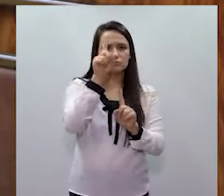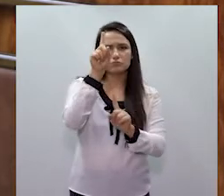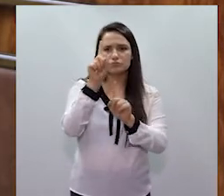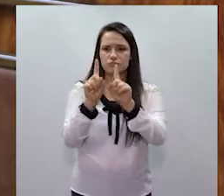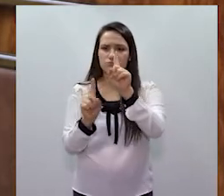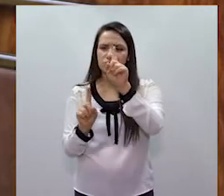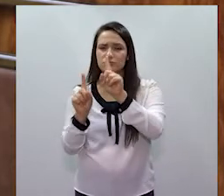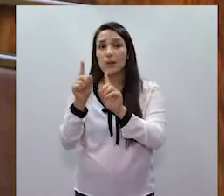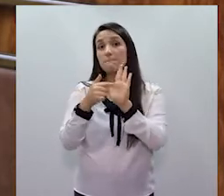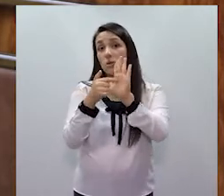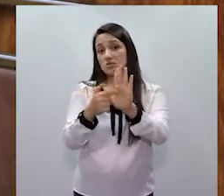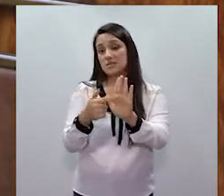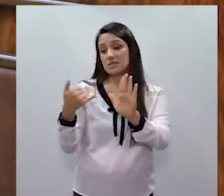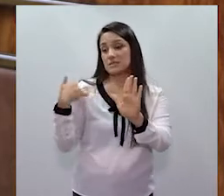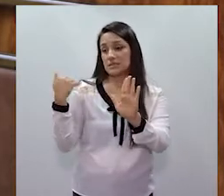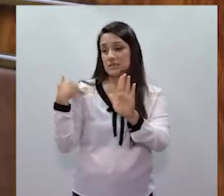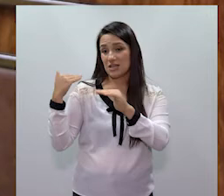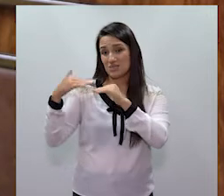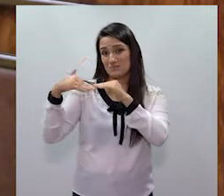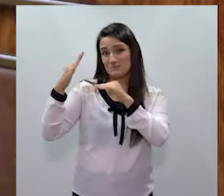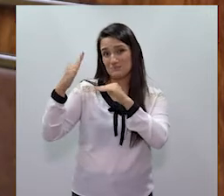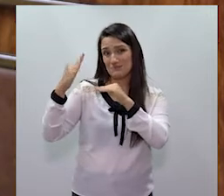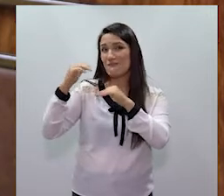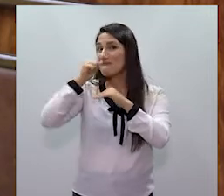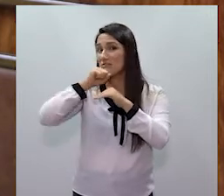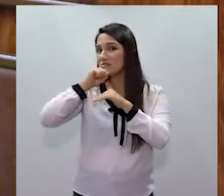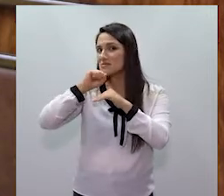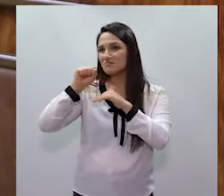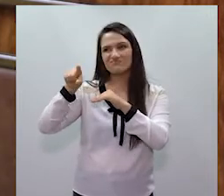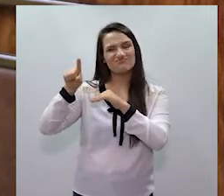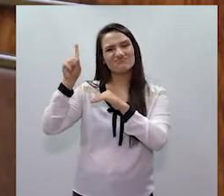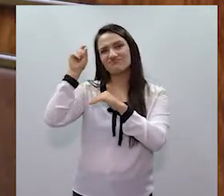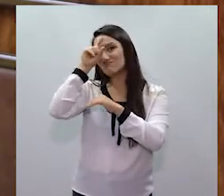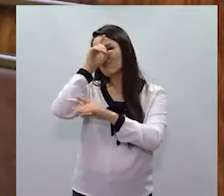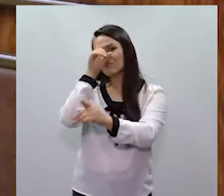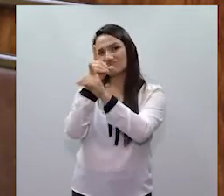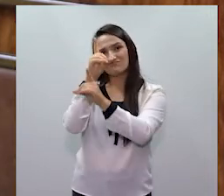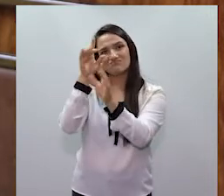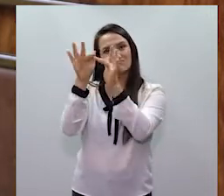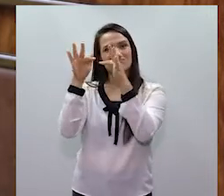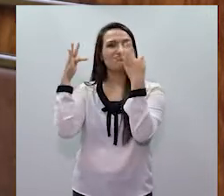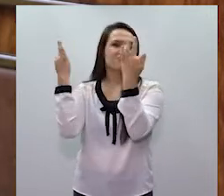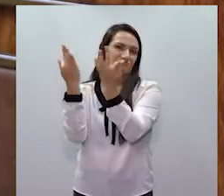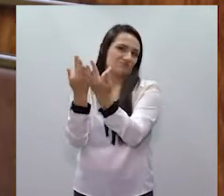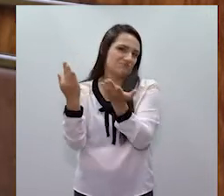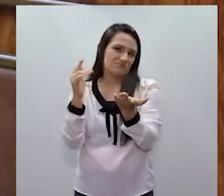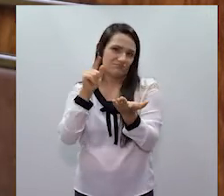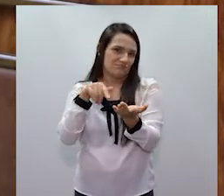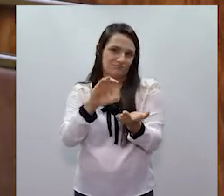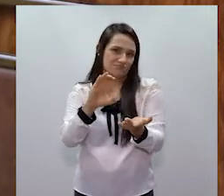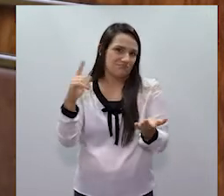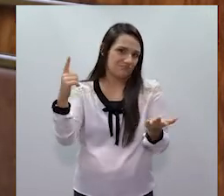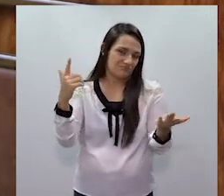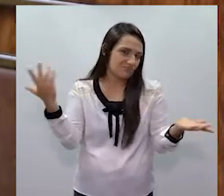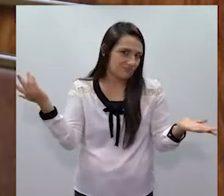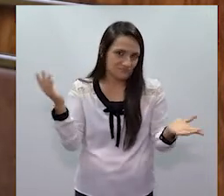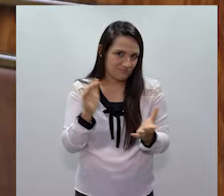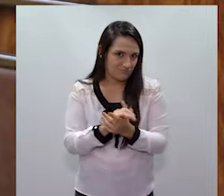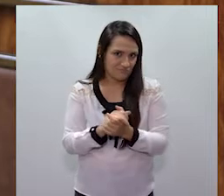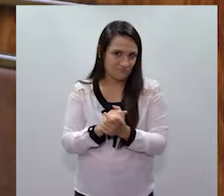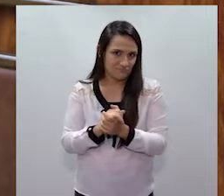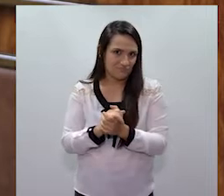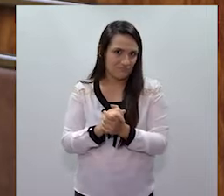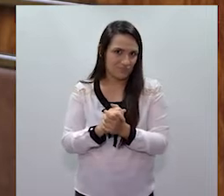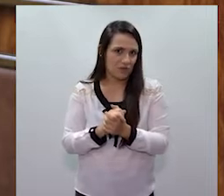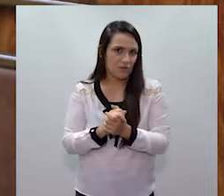tem mais idade, mais difícil vai sendo para ela encontrar uma família. E por razões muito óbvias, né? É claro que é